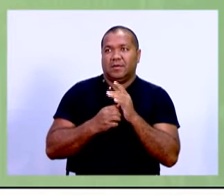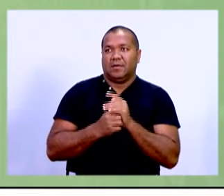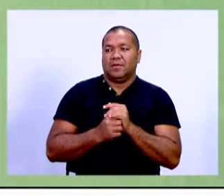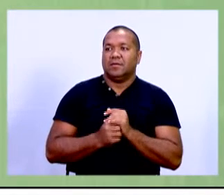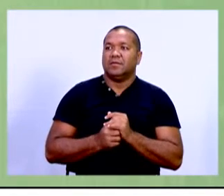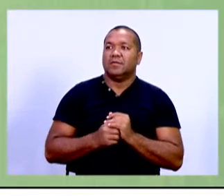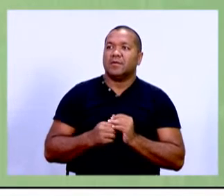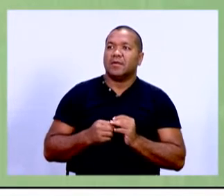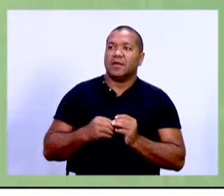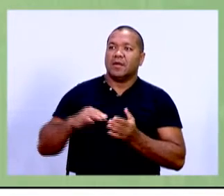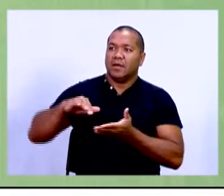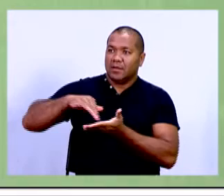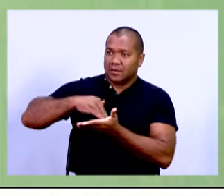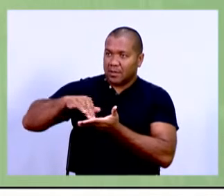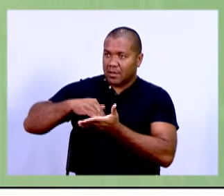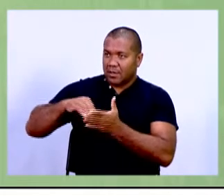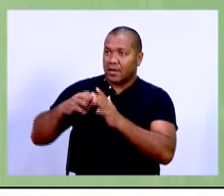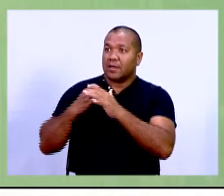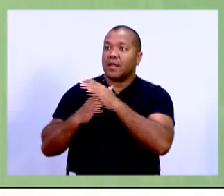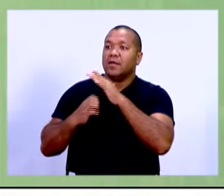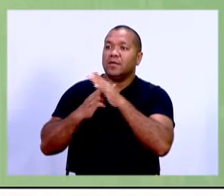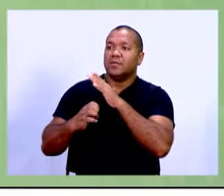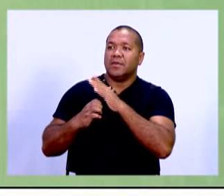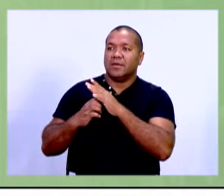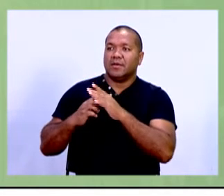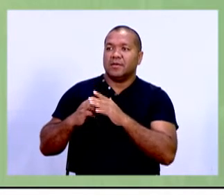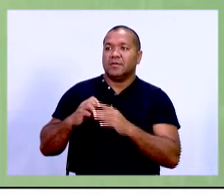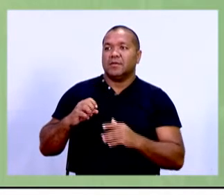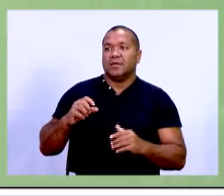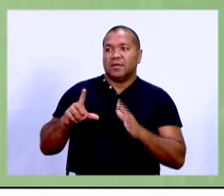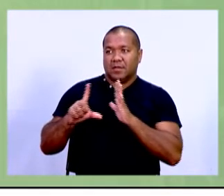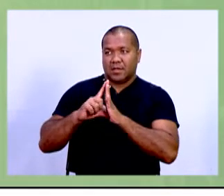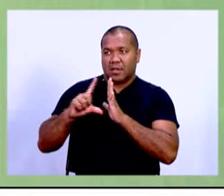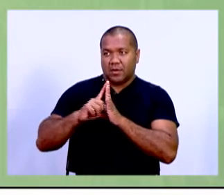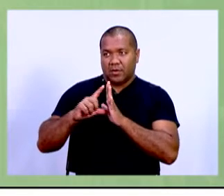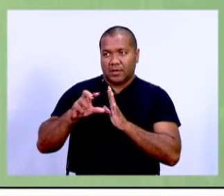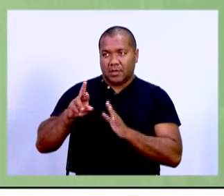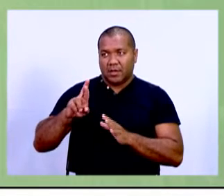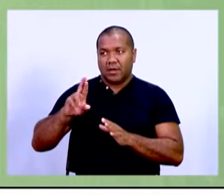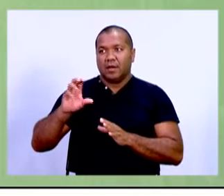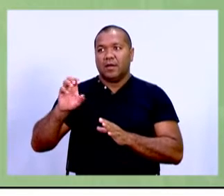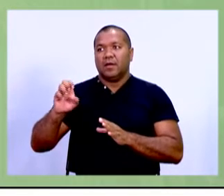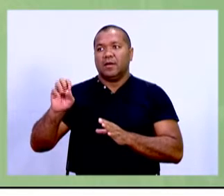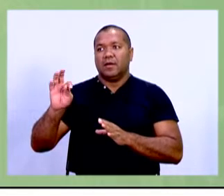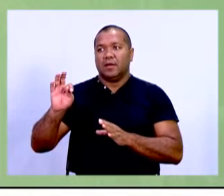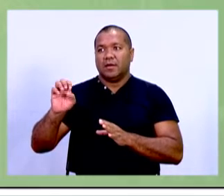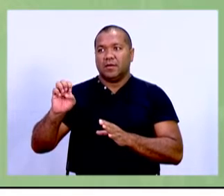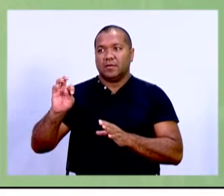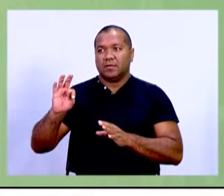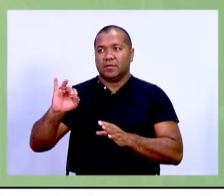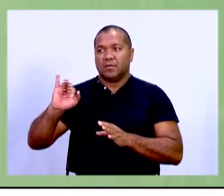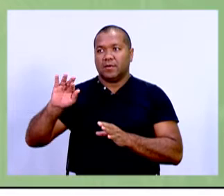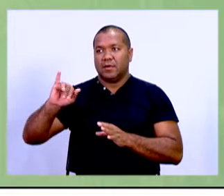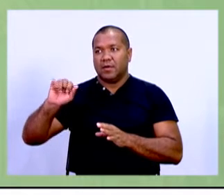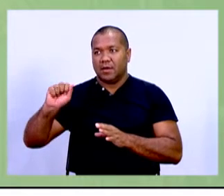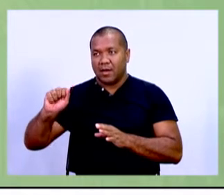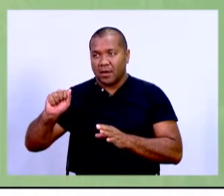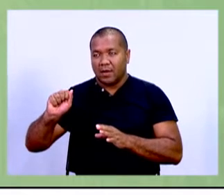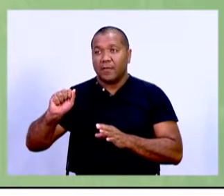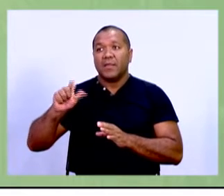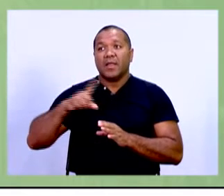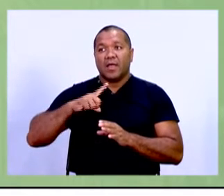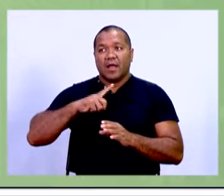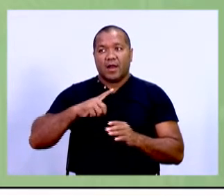da loja, da Resfriar, tá? Ela que já está utilizando, a secretária lá, ela recebeu o chamado